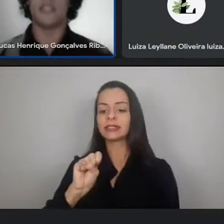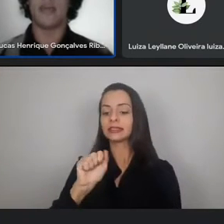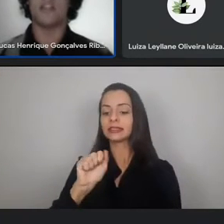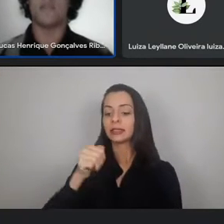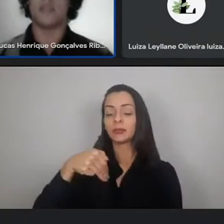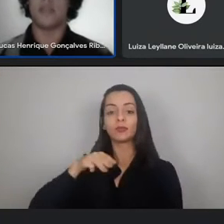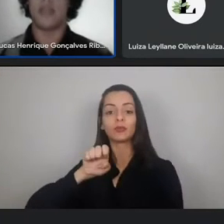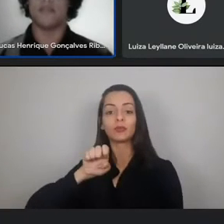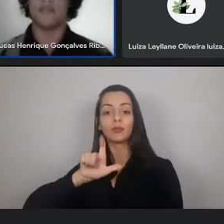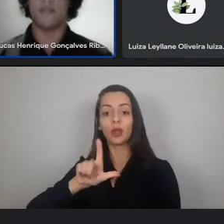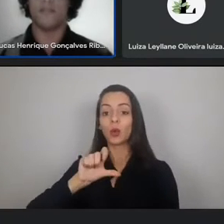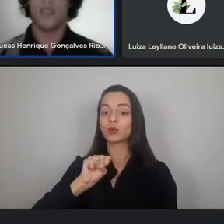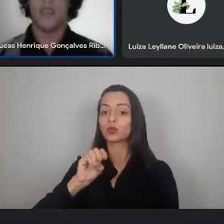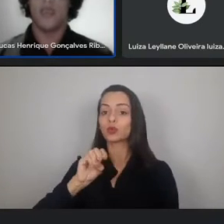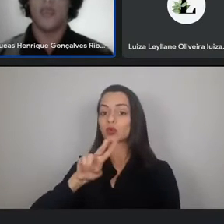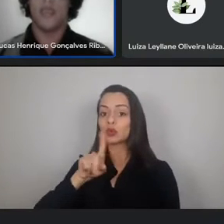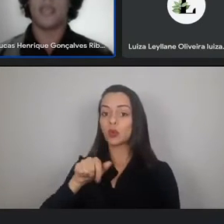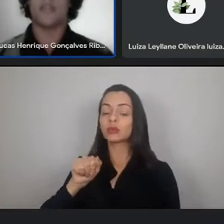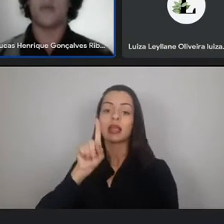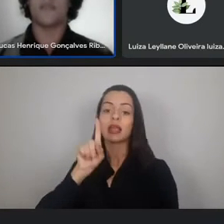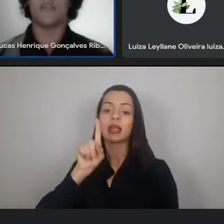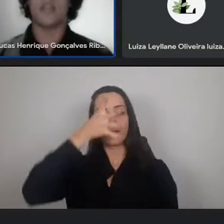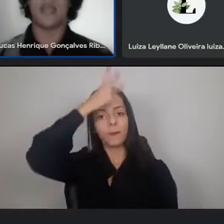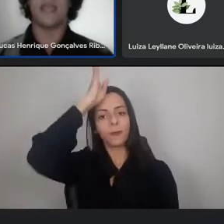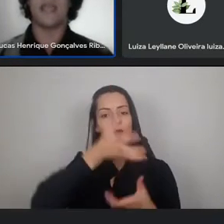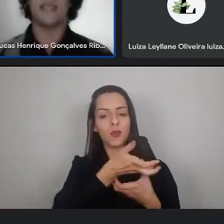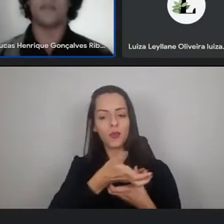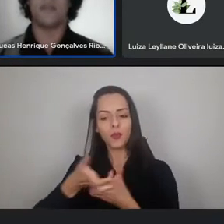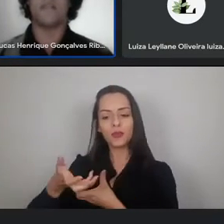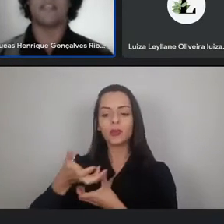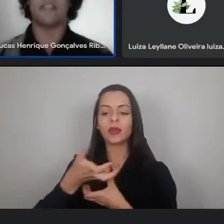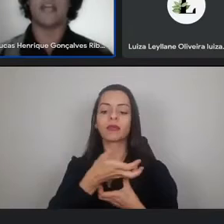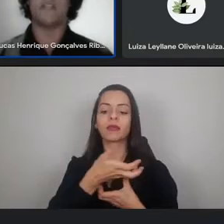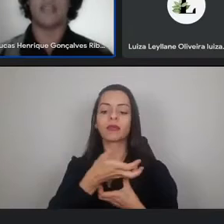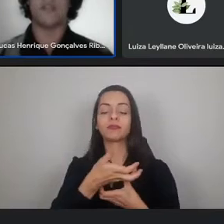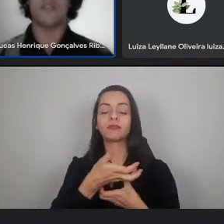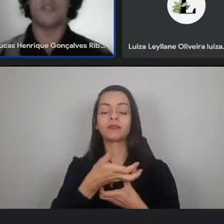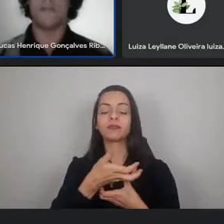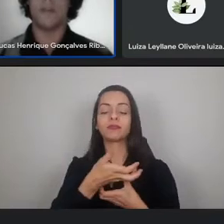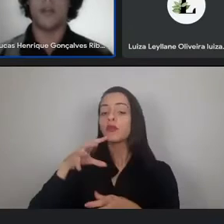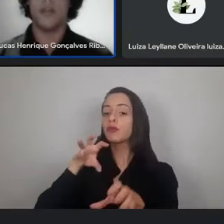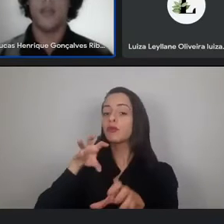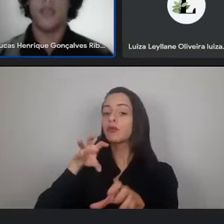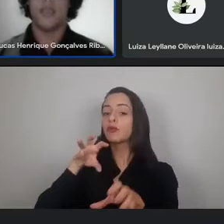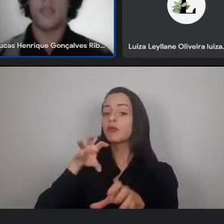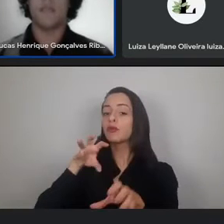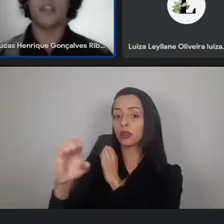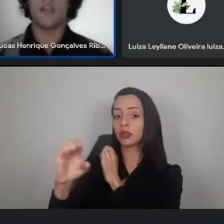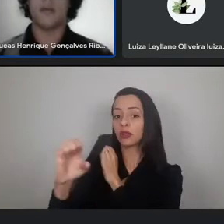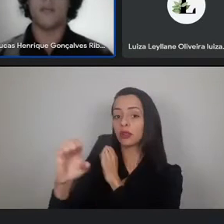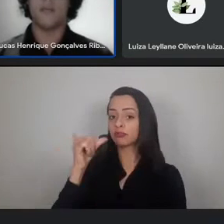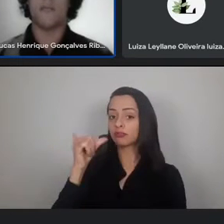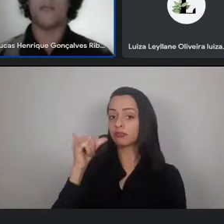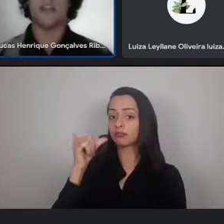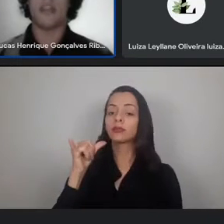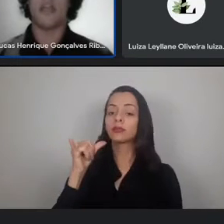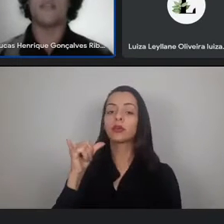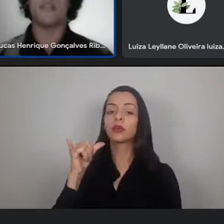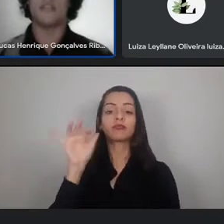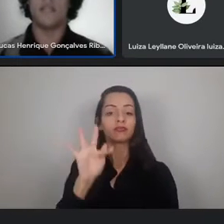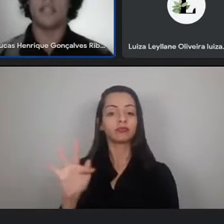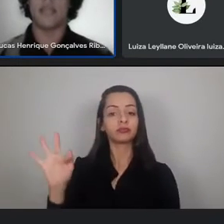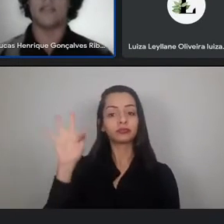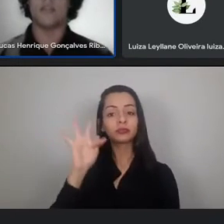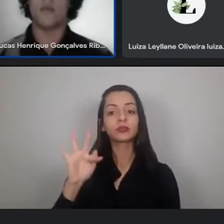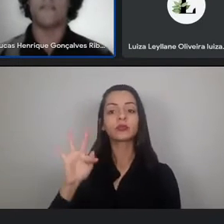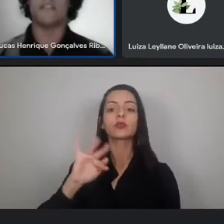Bombeiros Militar de Minas Gerais. Ele é graduado em Engenharia Elétrica pela Universidade Federal de Juiz de Fora e em bacharel em